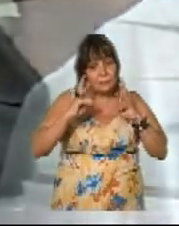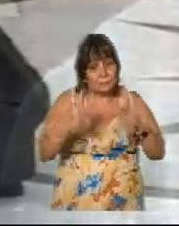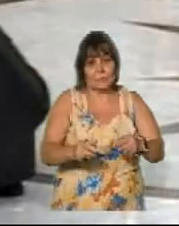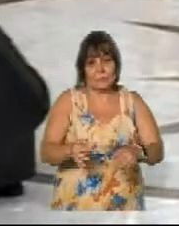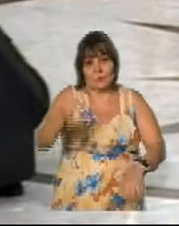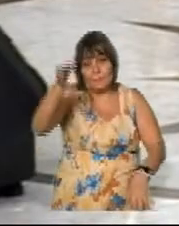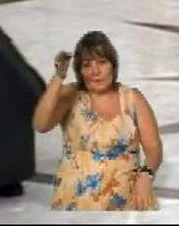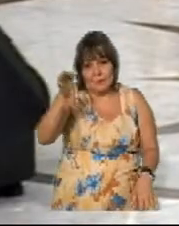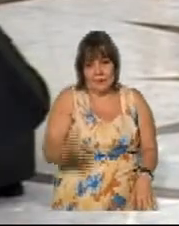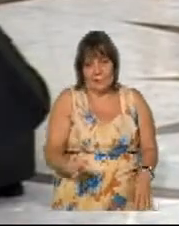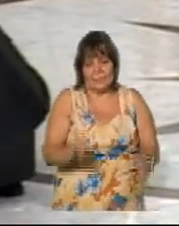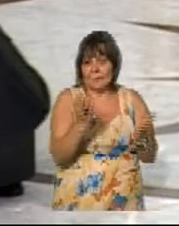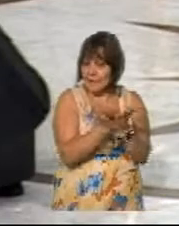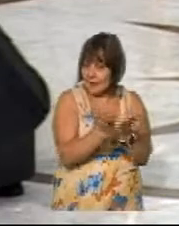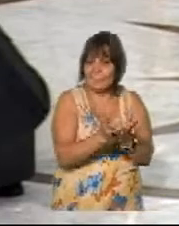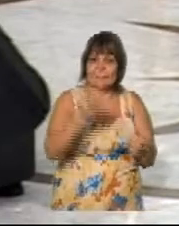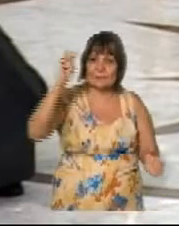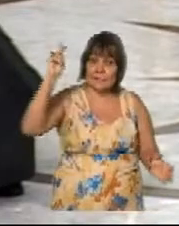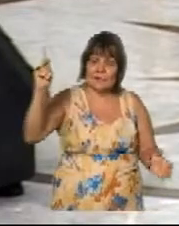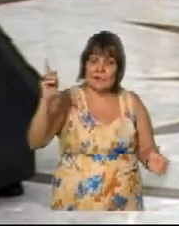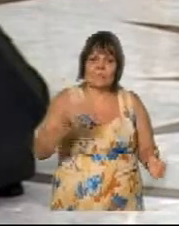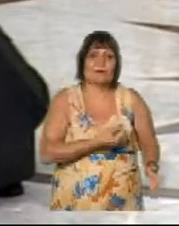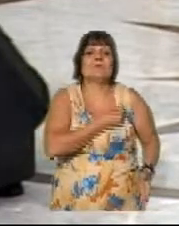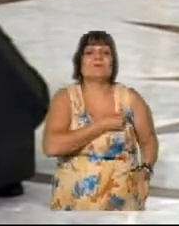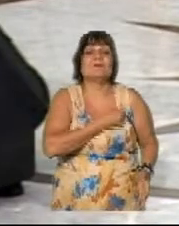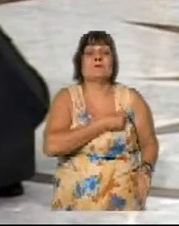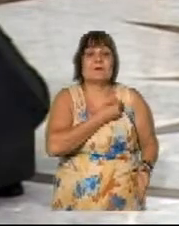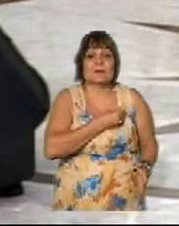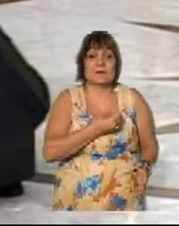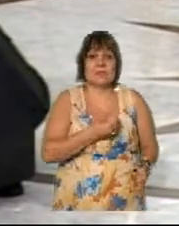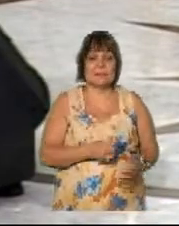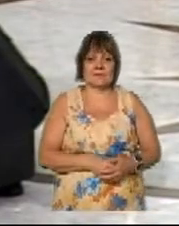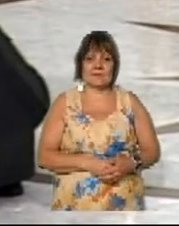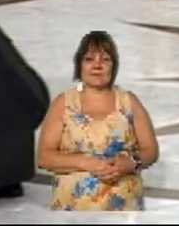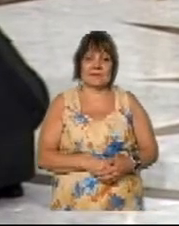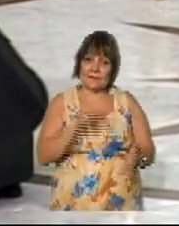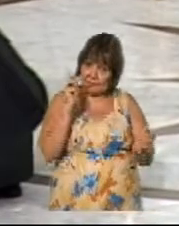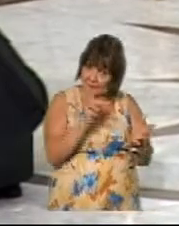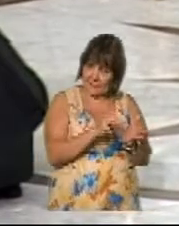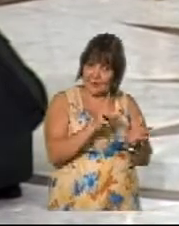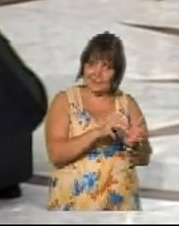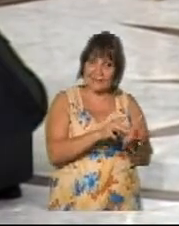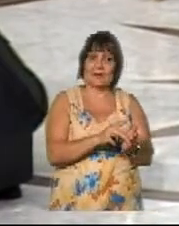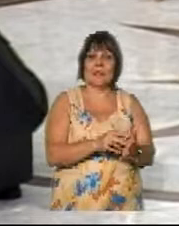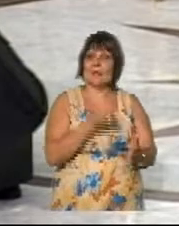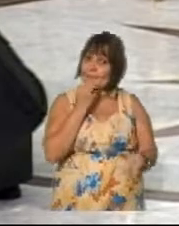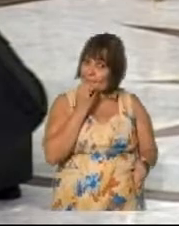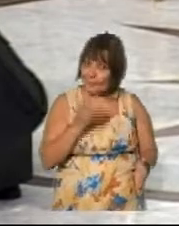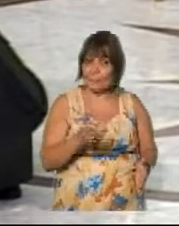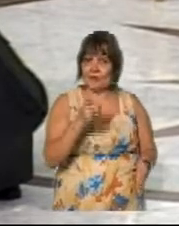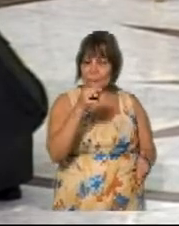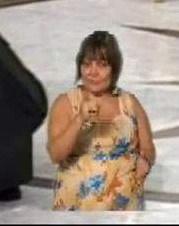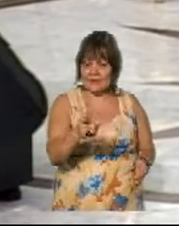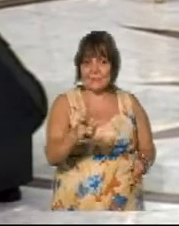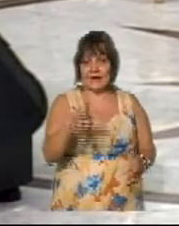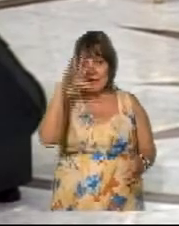A palavra de Deus é viva e é eficaz. Então vale a pena você seguir as